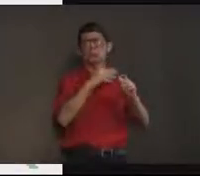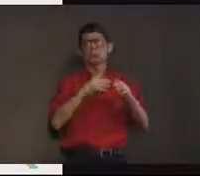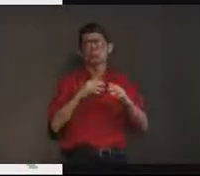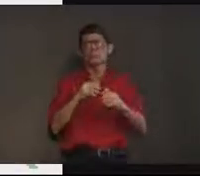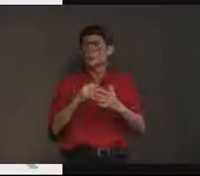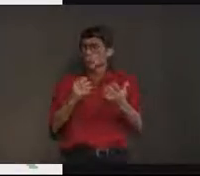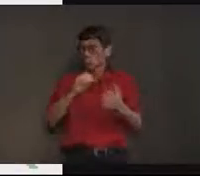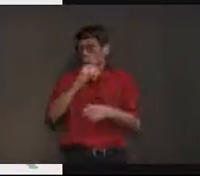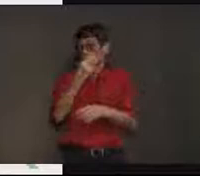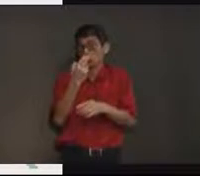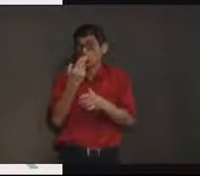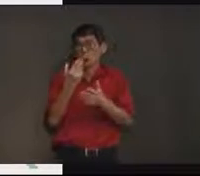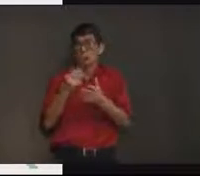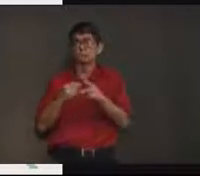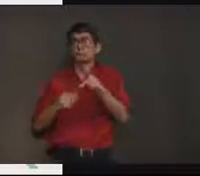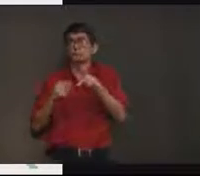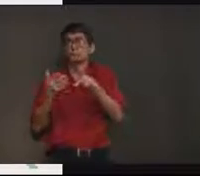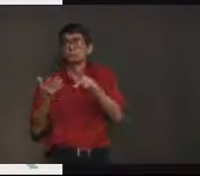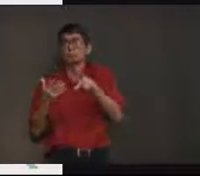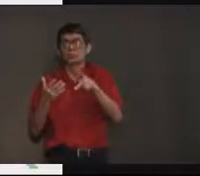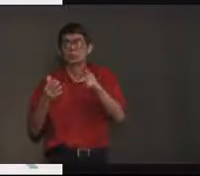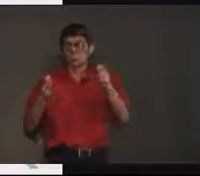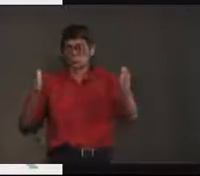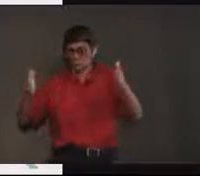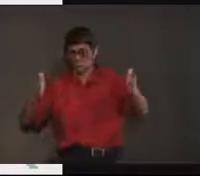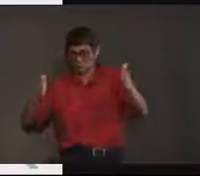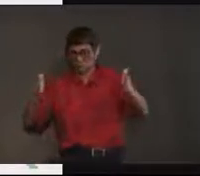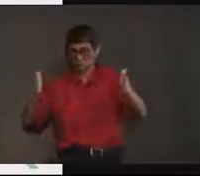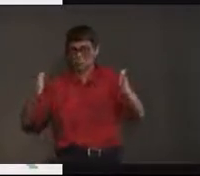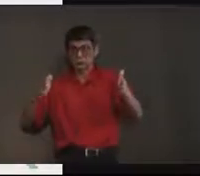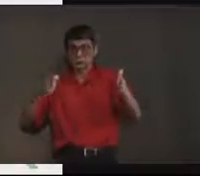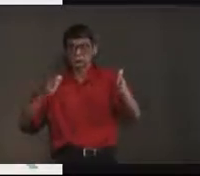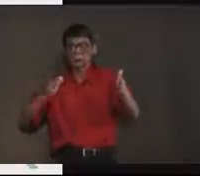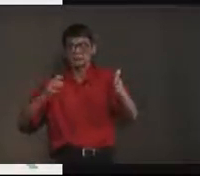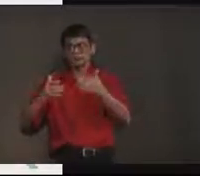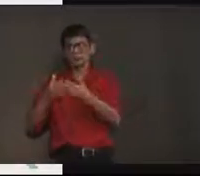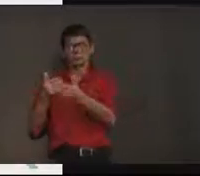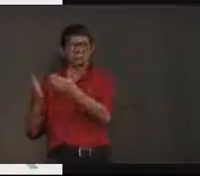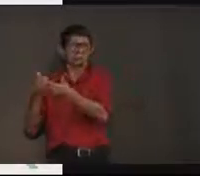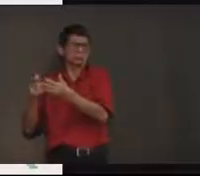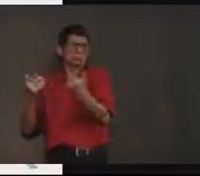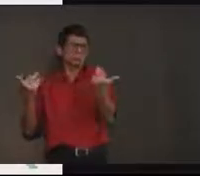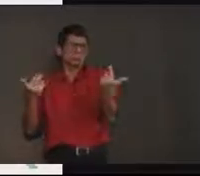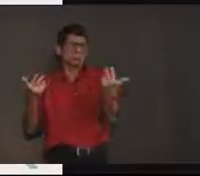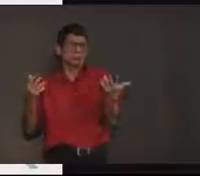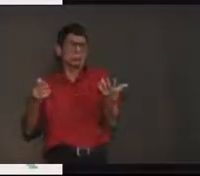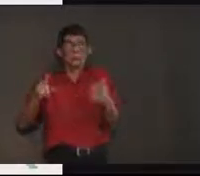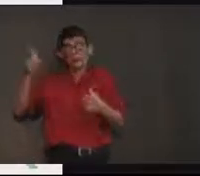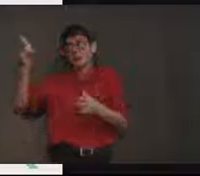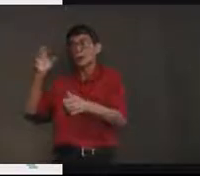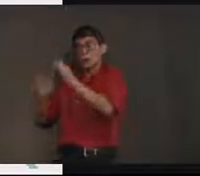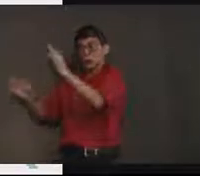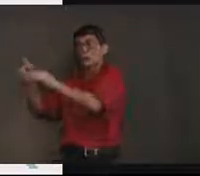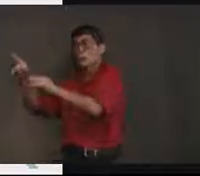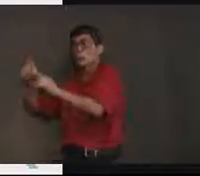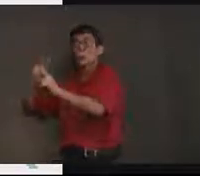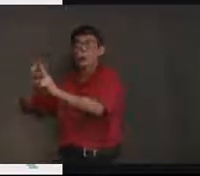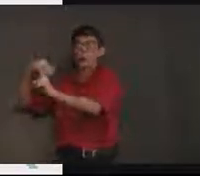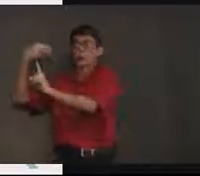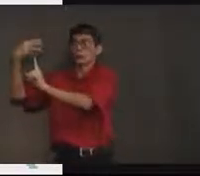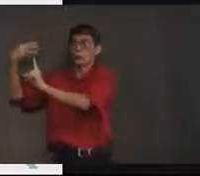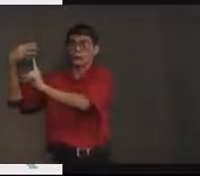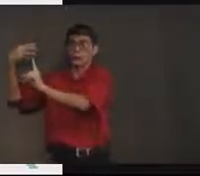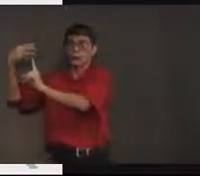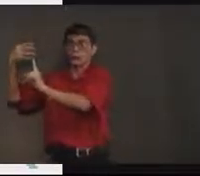vamos ver intervalos de valores não tem diferença nenhuma mas para eles às vezes eles usam cúbico às vezes